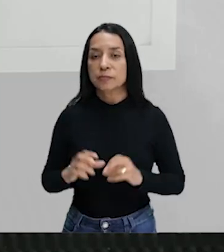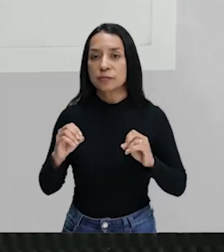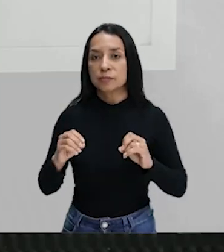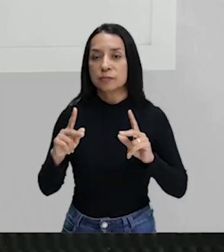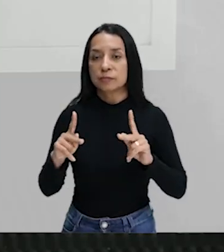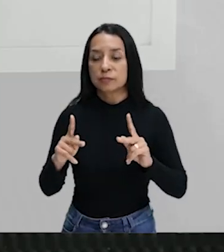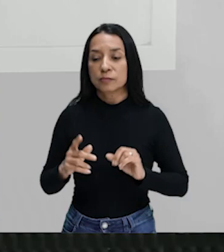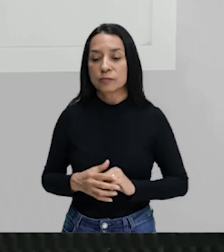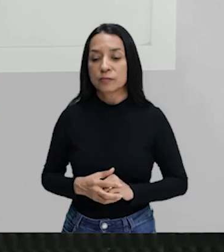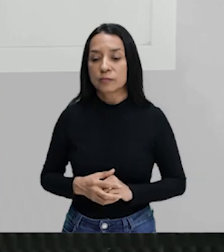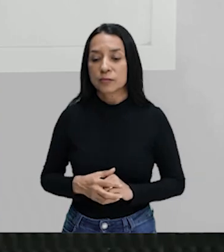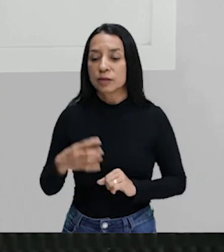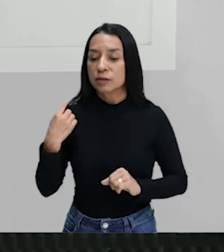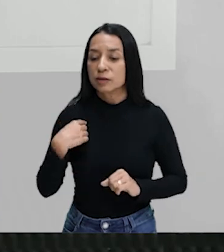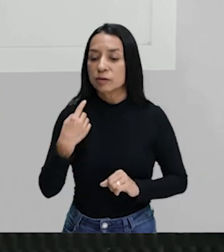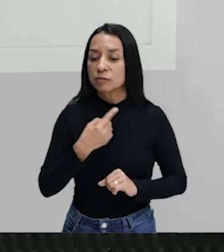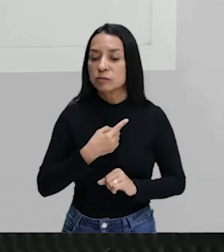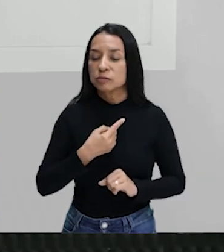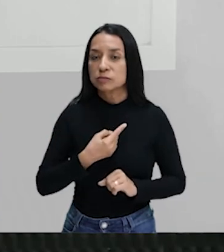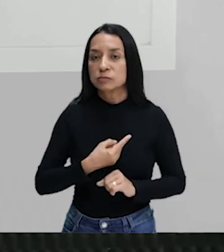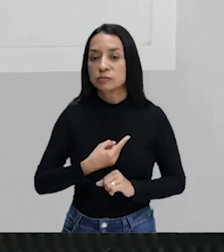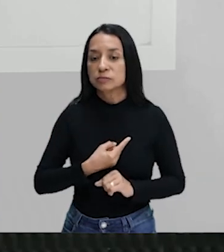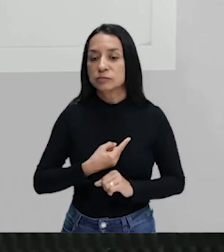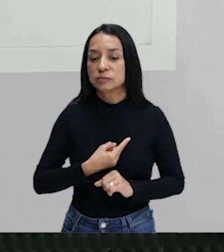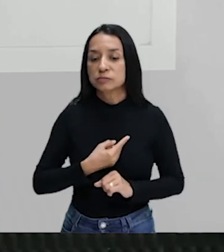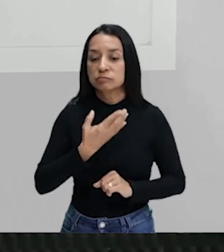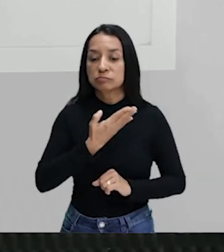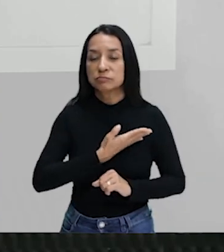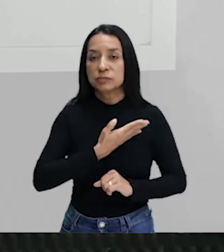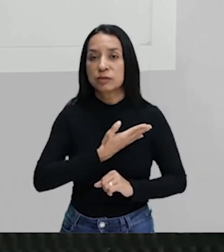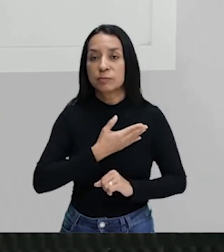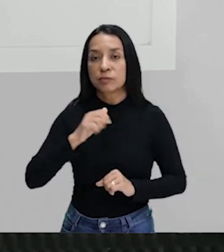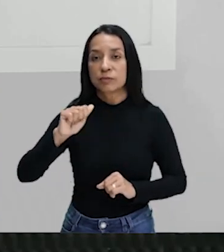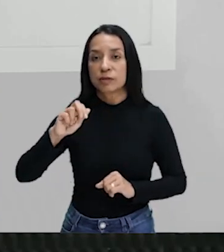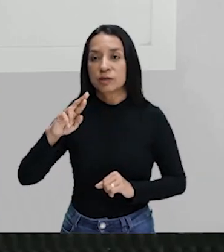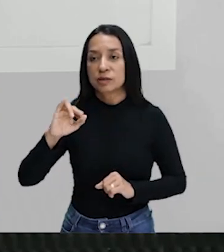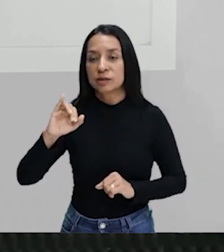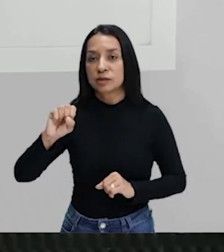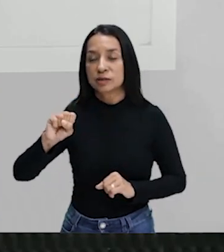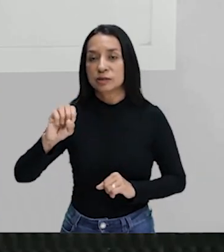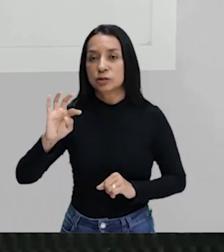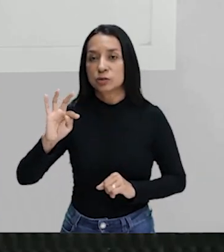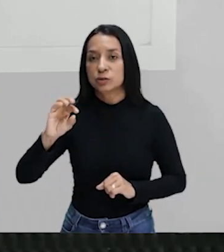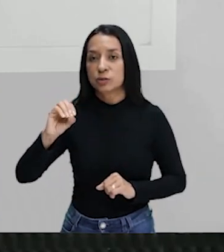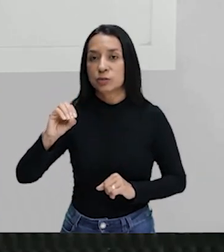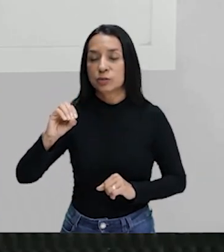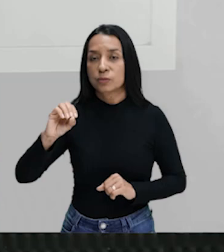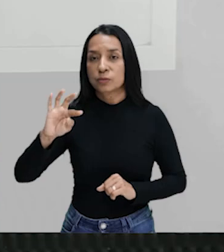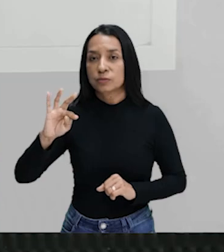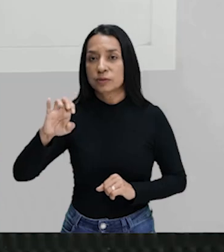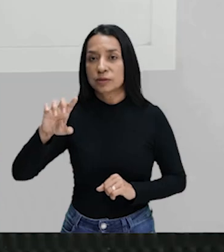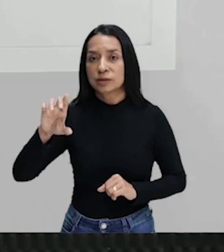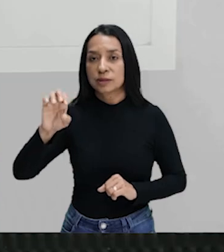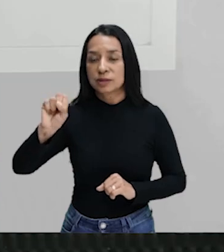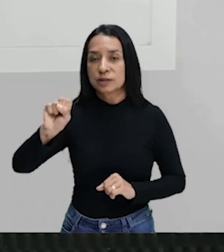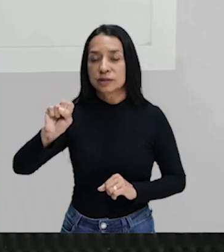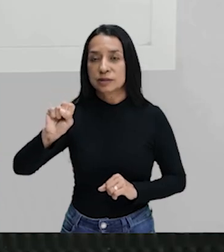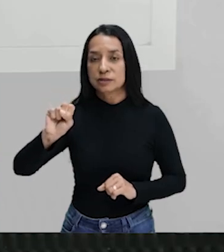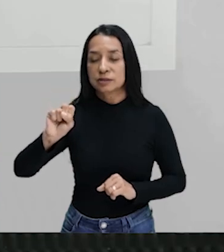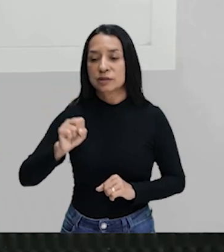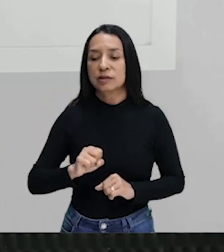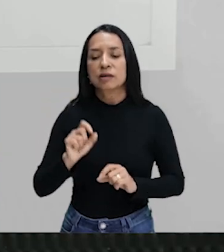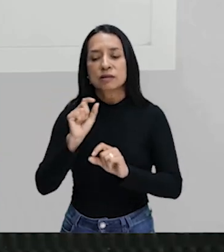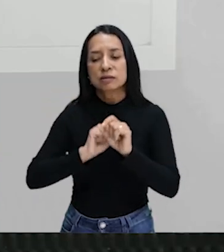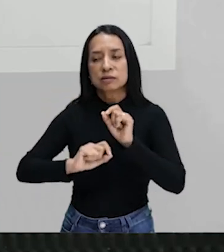Ok? E o nosso querido amigo Aristóteles traz para a gente que essas virtudes elas tendem a buscar,